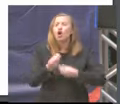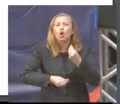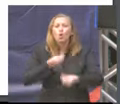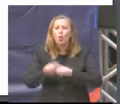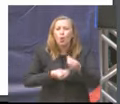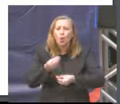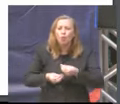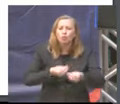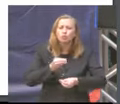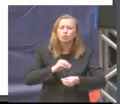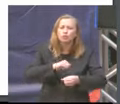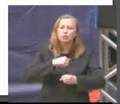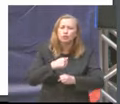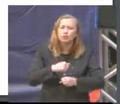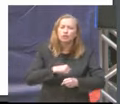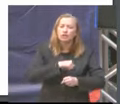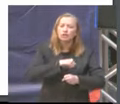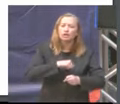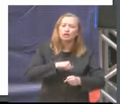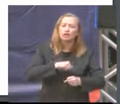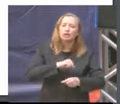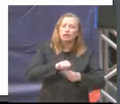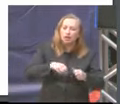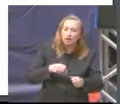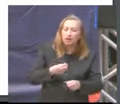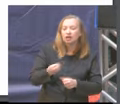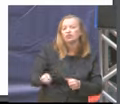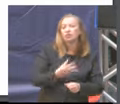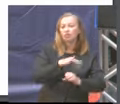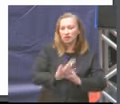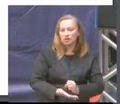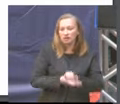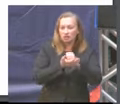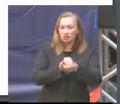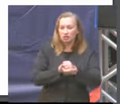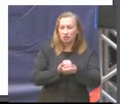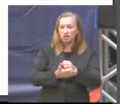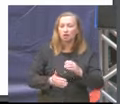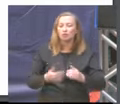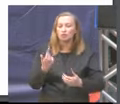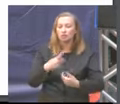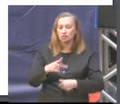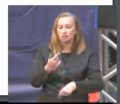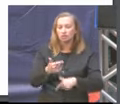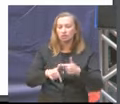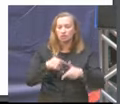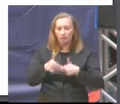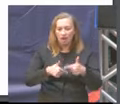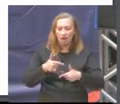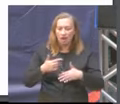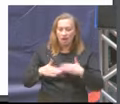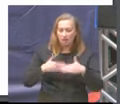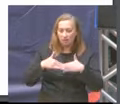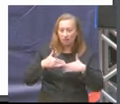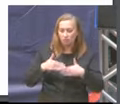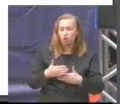inovação e sustentabilidade empresarial podem impulsionar o seu negócio? Avança um pouquinho, acho que um pouquinho, Marlene falou